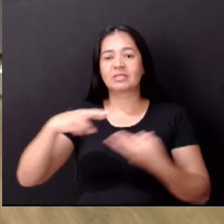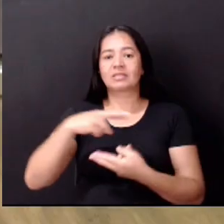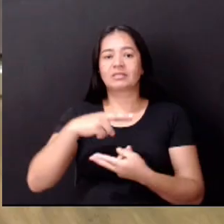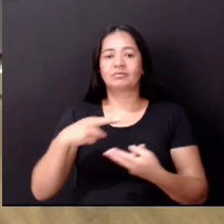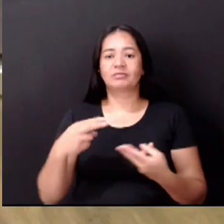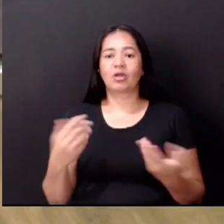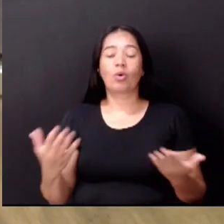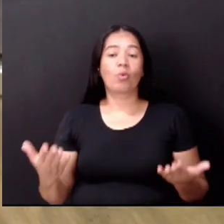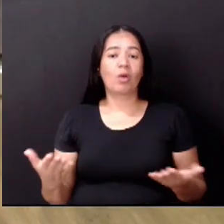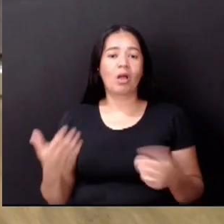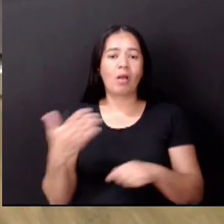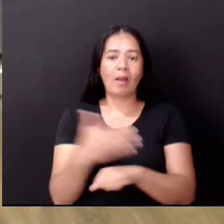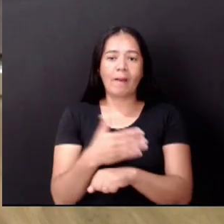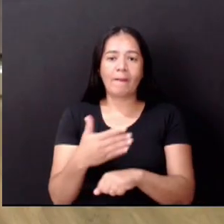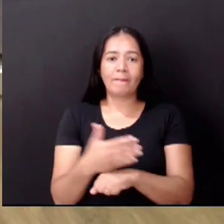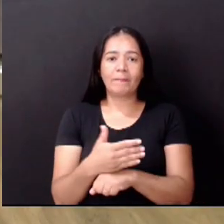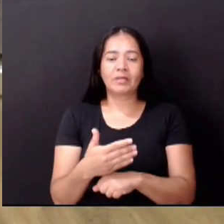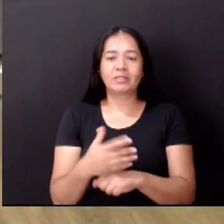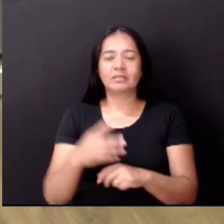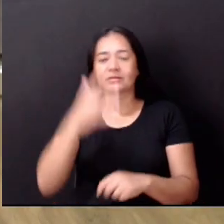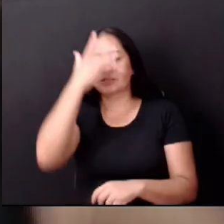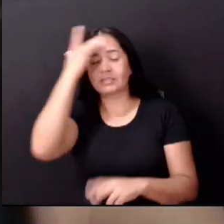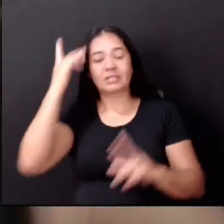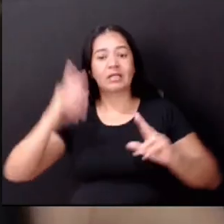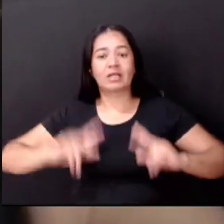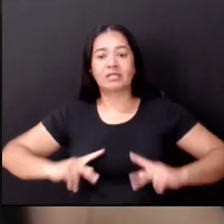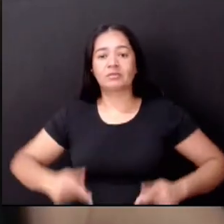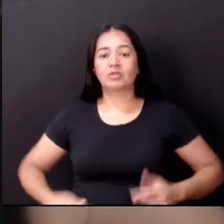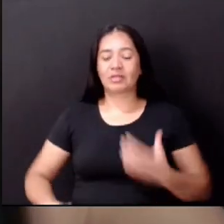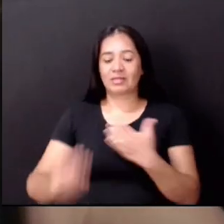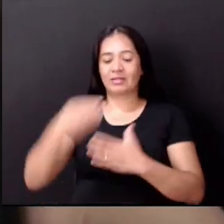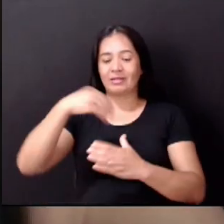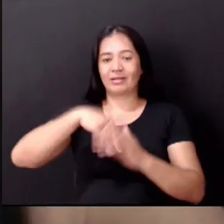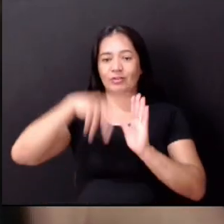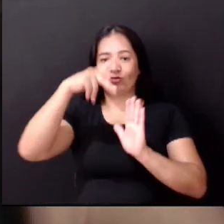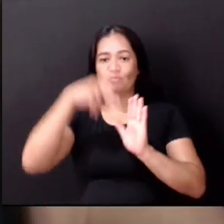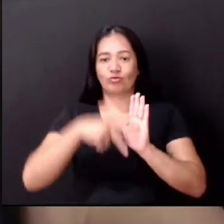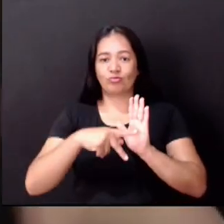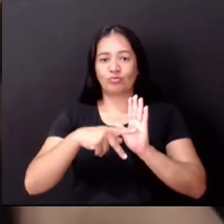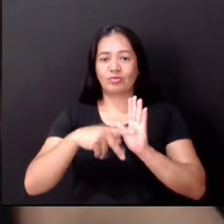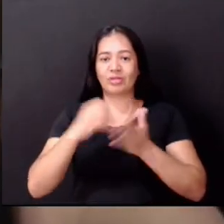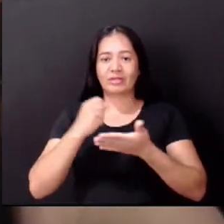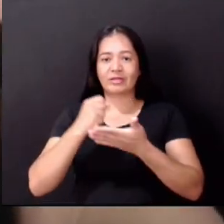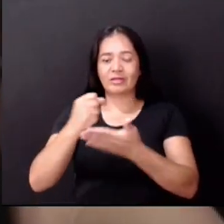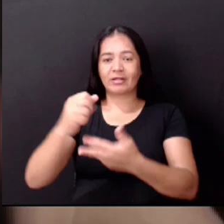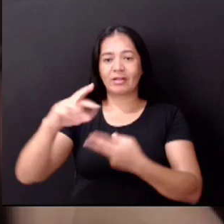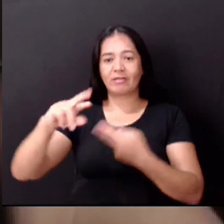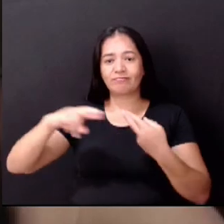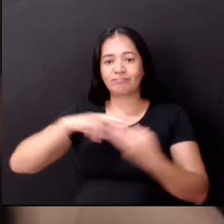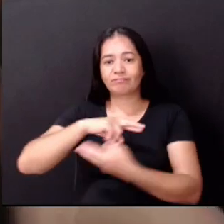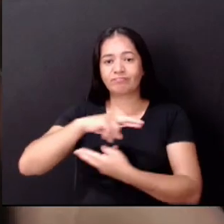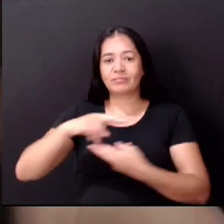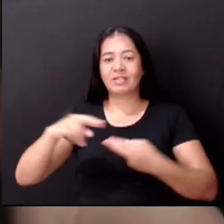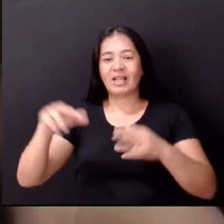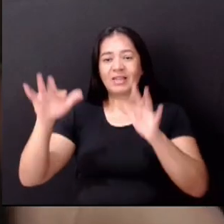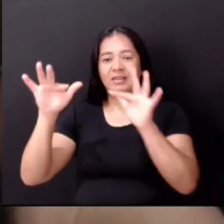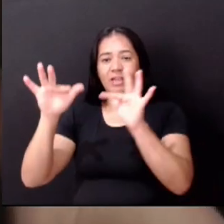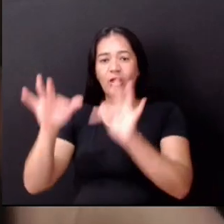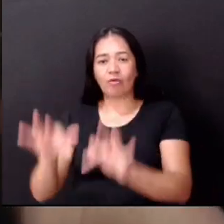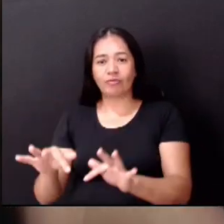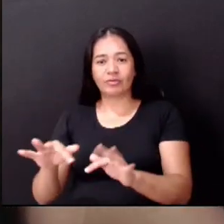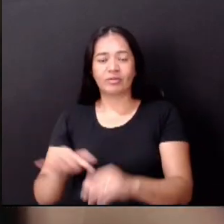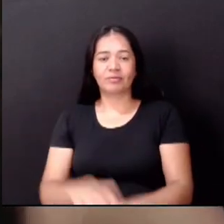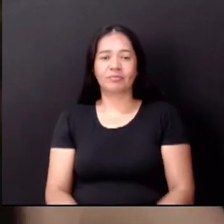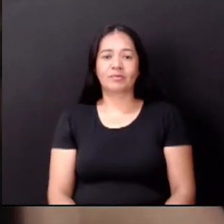participação dos seres humanos nesse projeto todo que leva a reciclagem até o final da cadeia, que são as pessoas